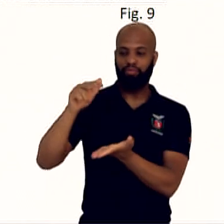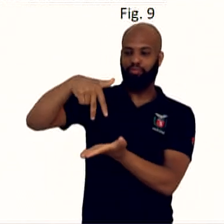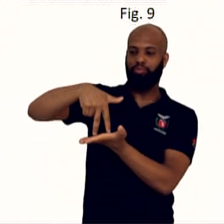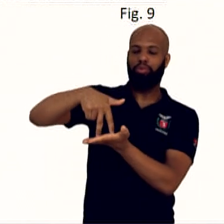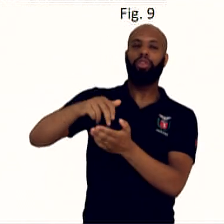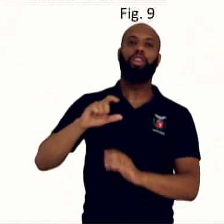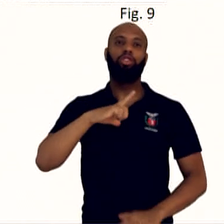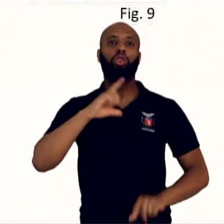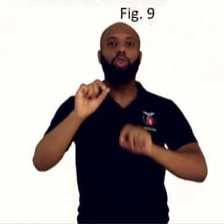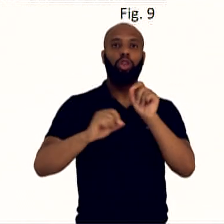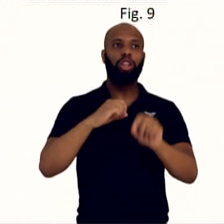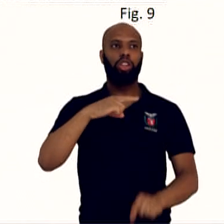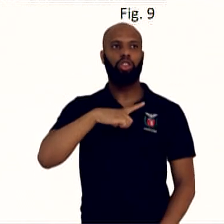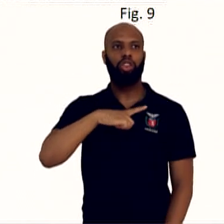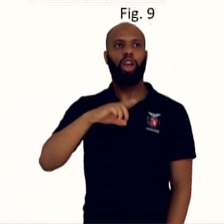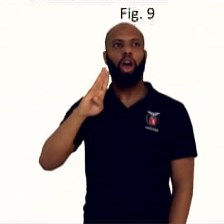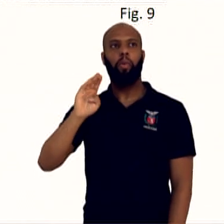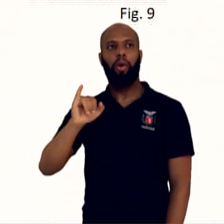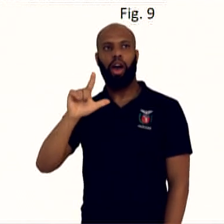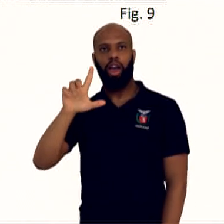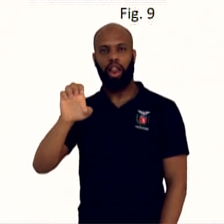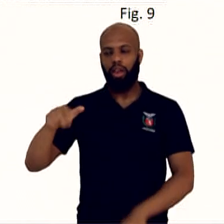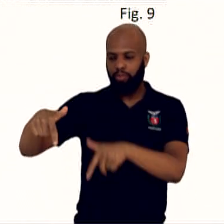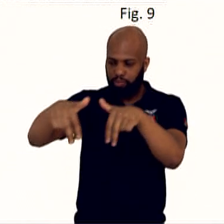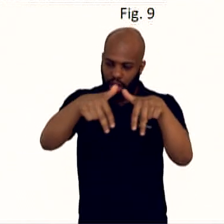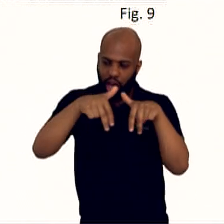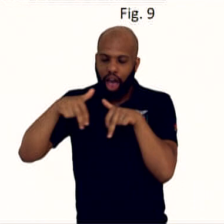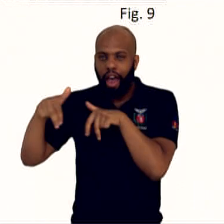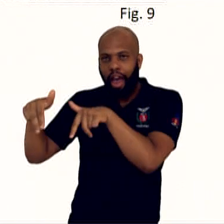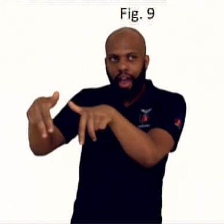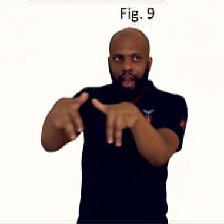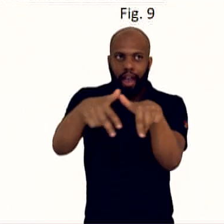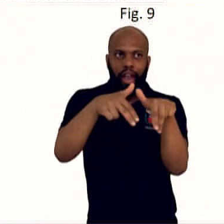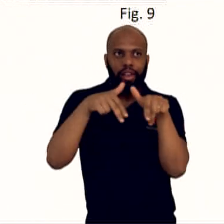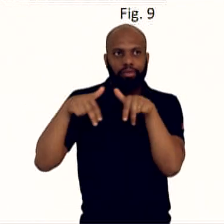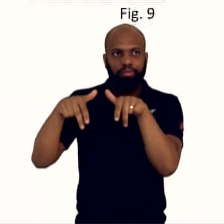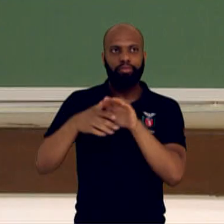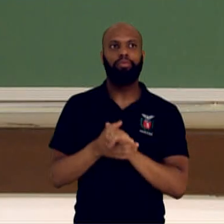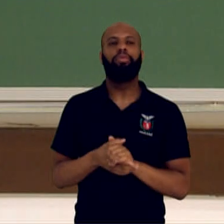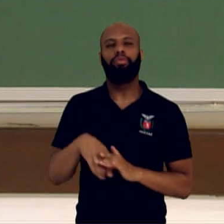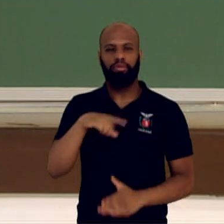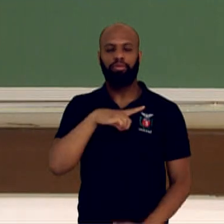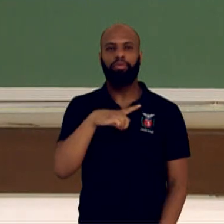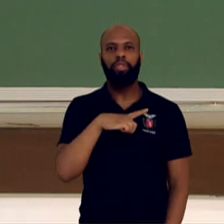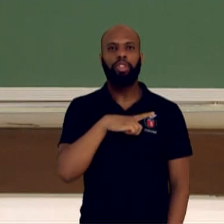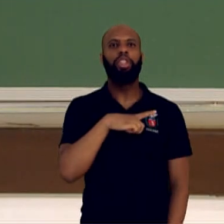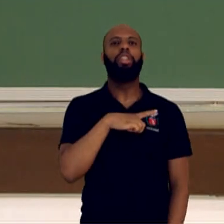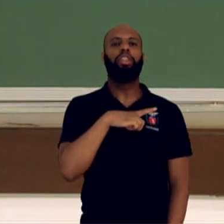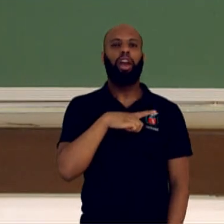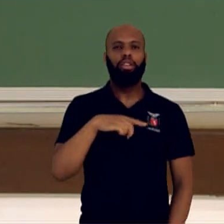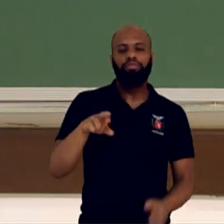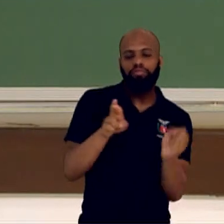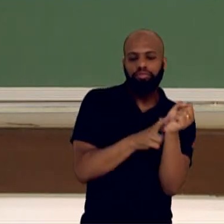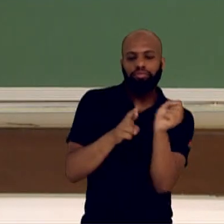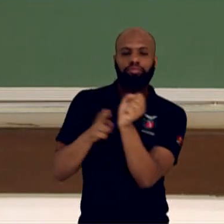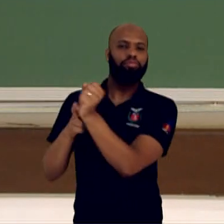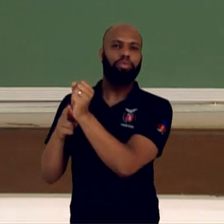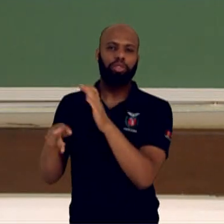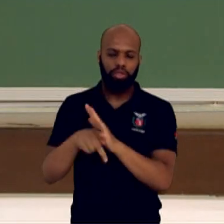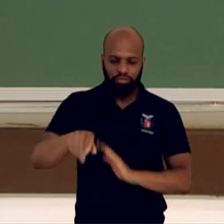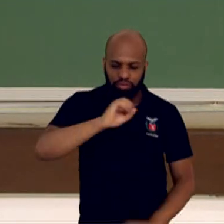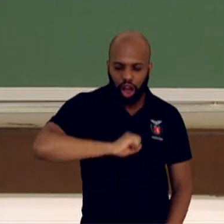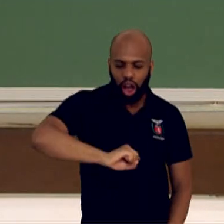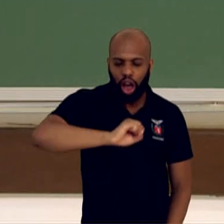bailes da pesada, né? Então, todos esses bailes que aconteciam ali, né, com esse ritmo do funk